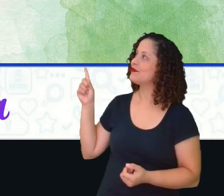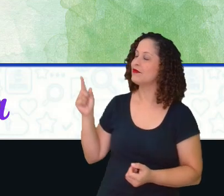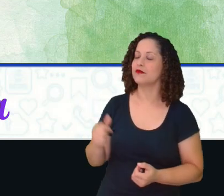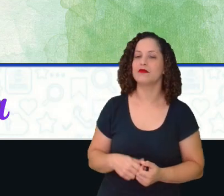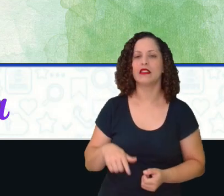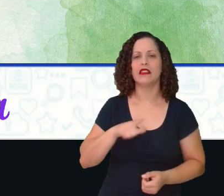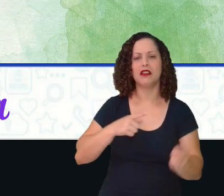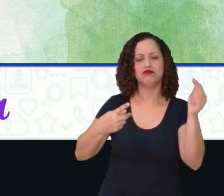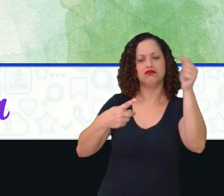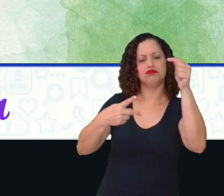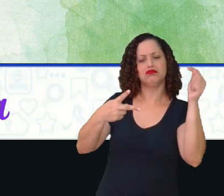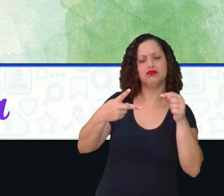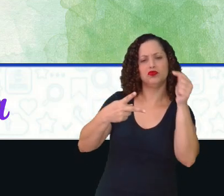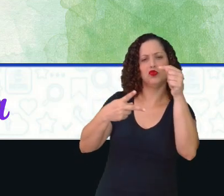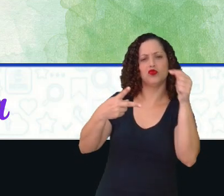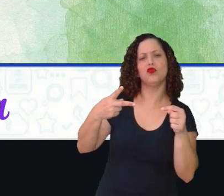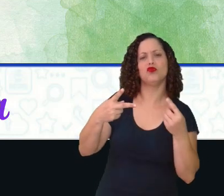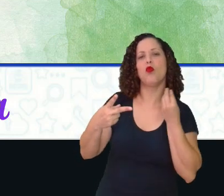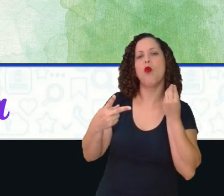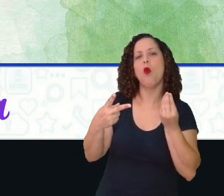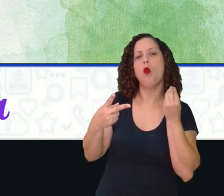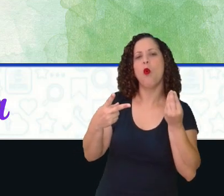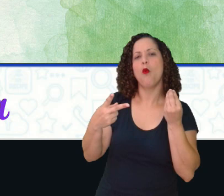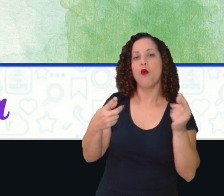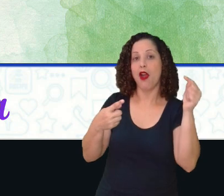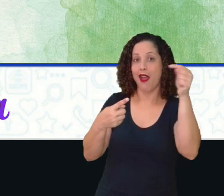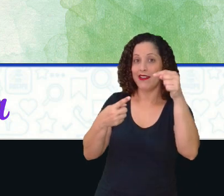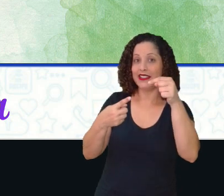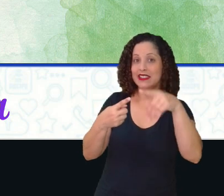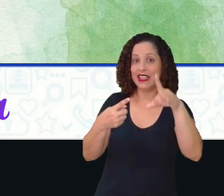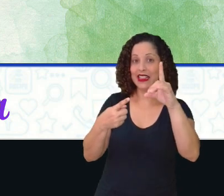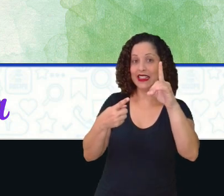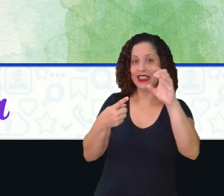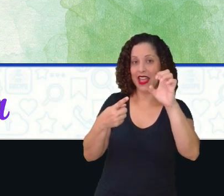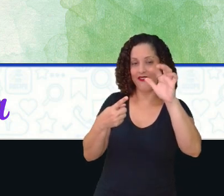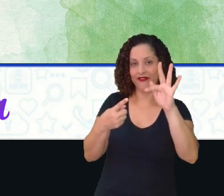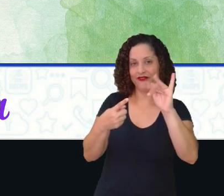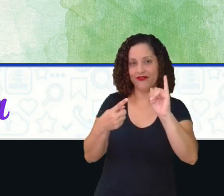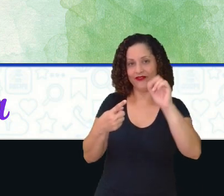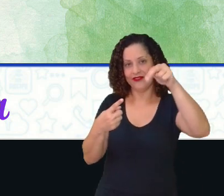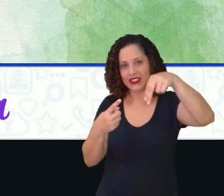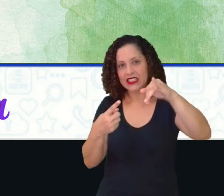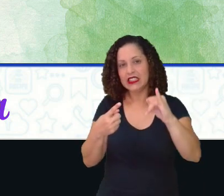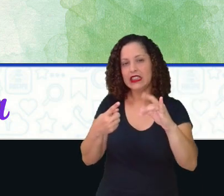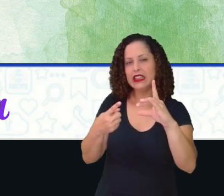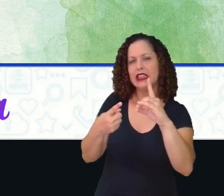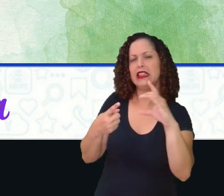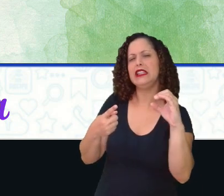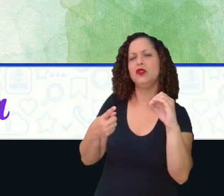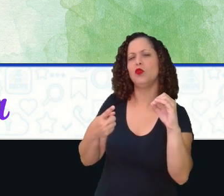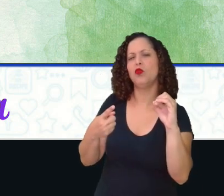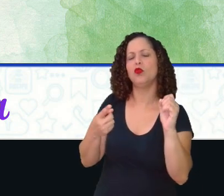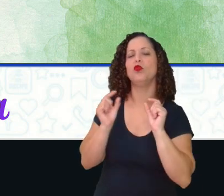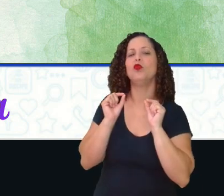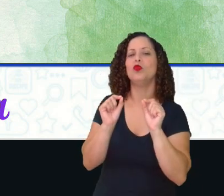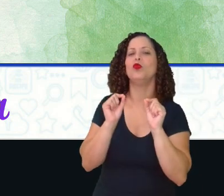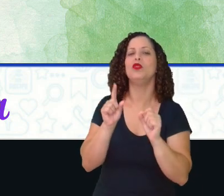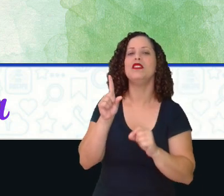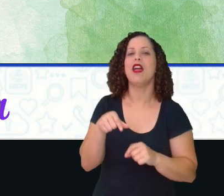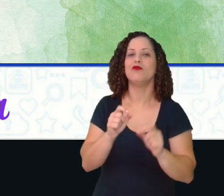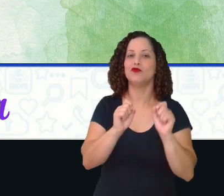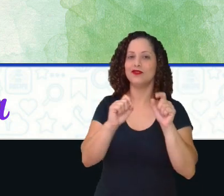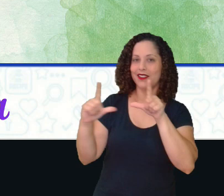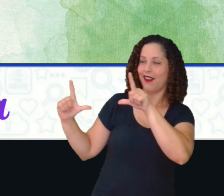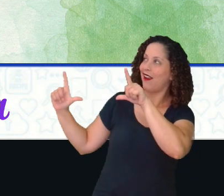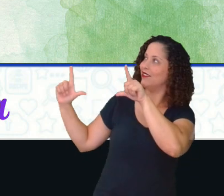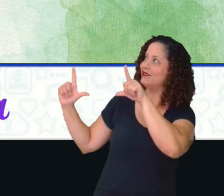e artigo indefinido. Vamos começar com o artigo definido. Então, vocês têm aí o slide